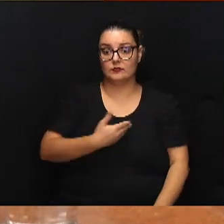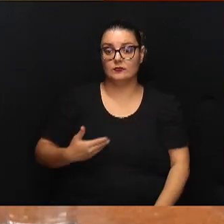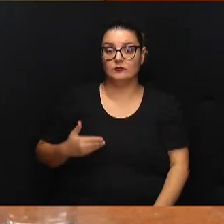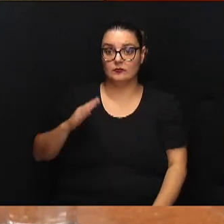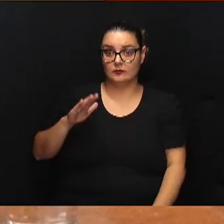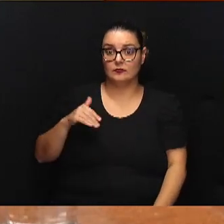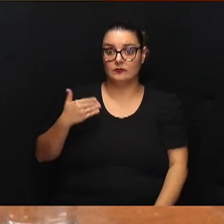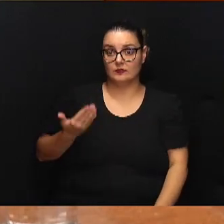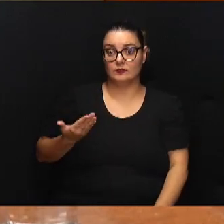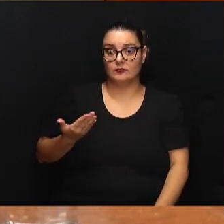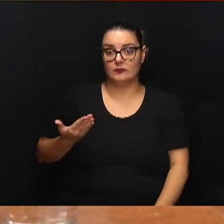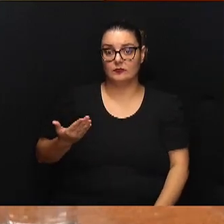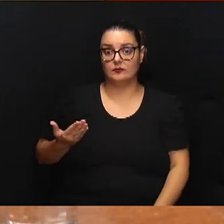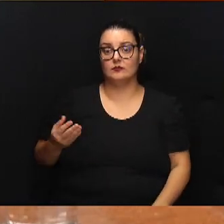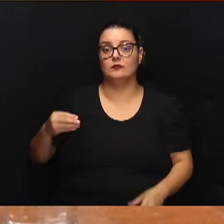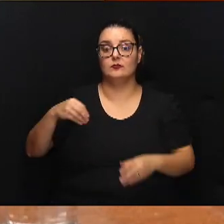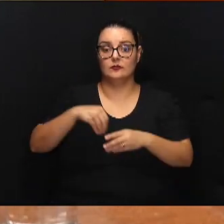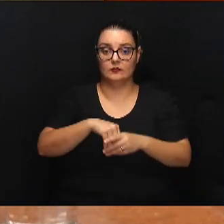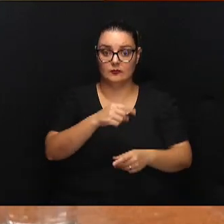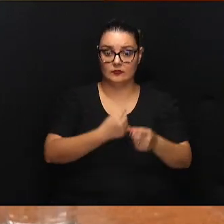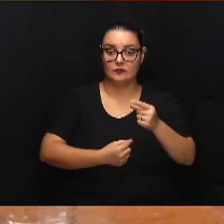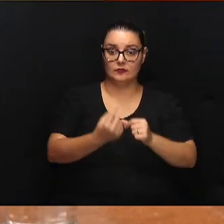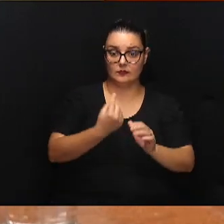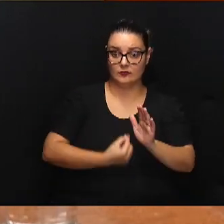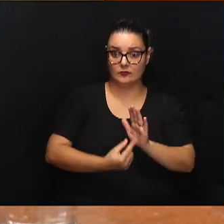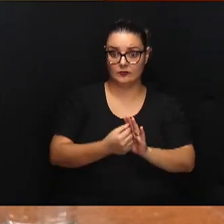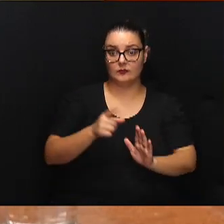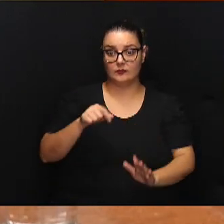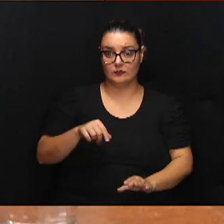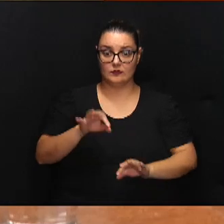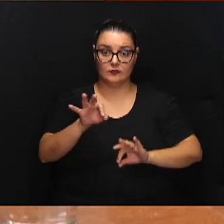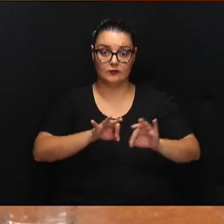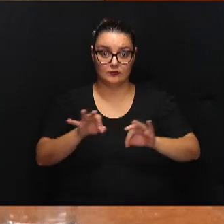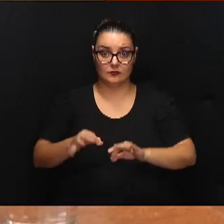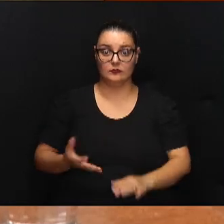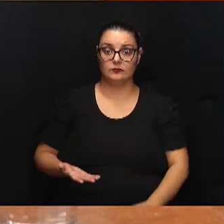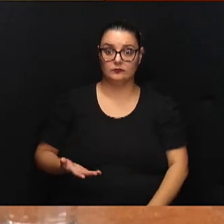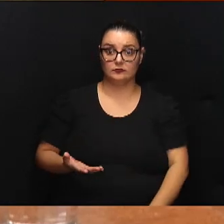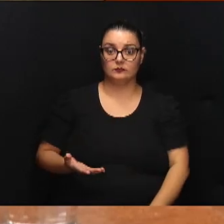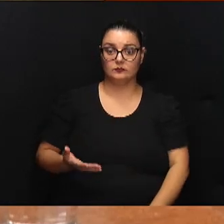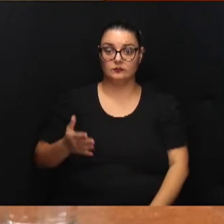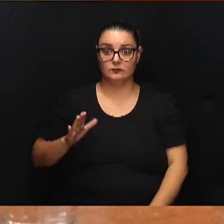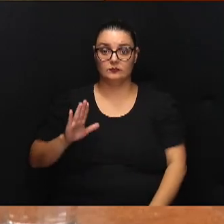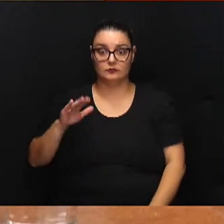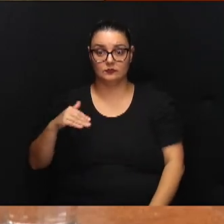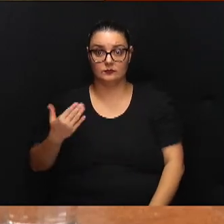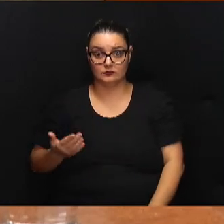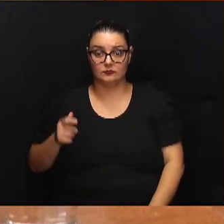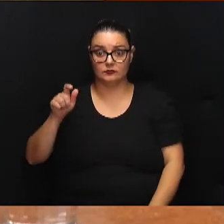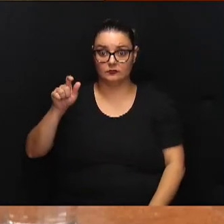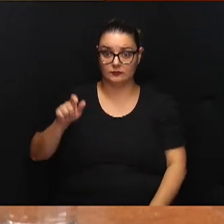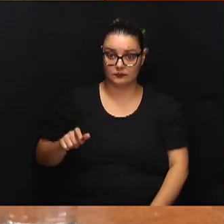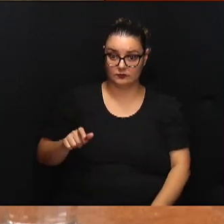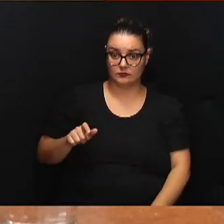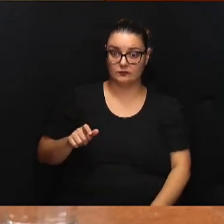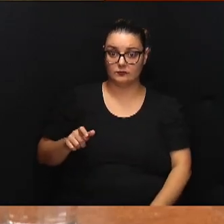quando colocadas no orçamento, ela é planejada. Mas quando uma pessoa entra com ação judicial